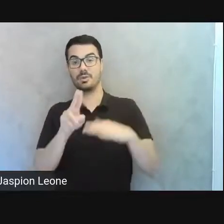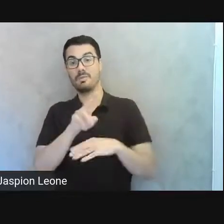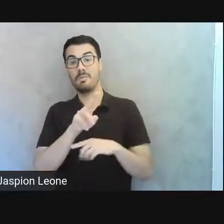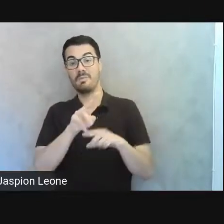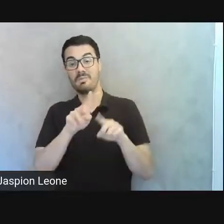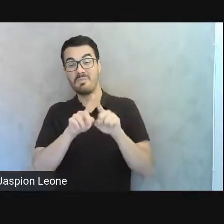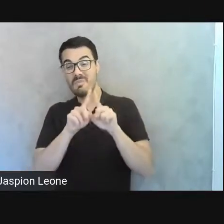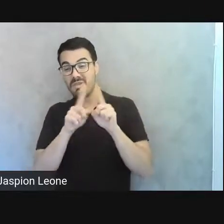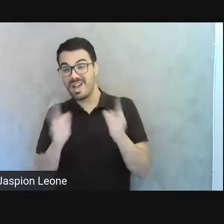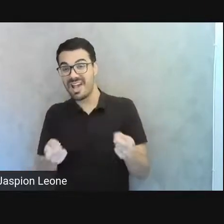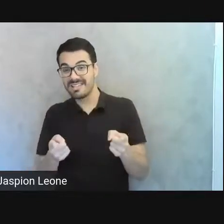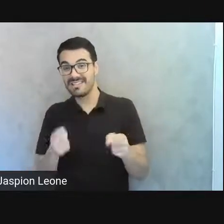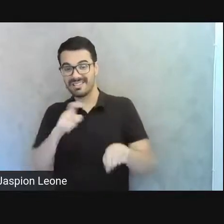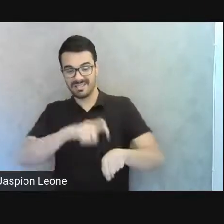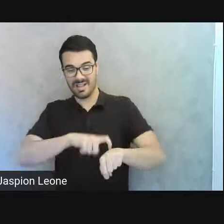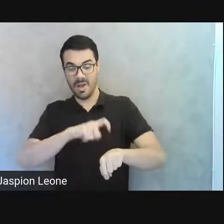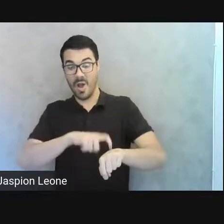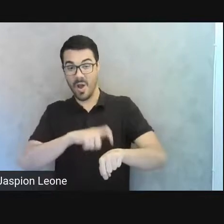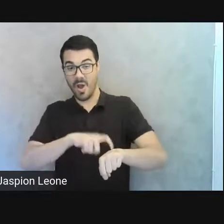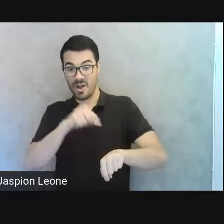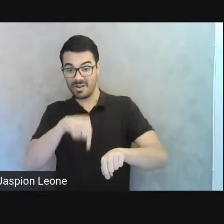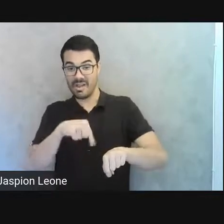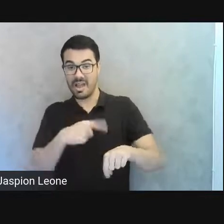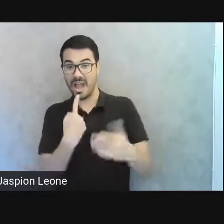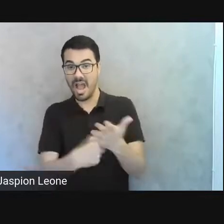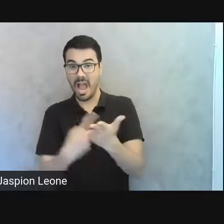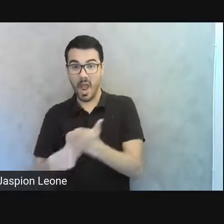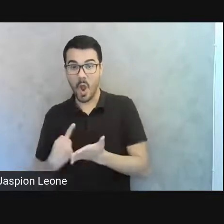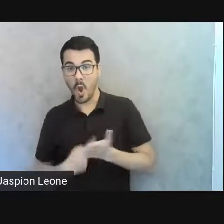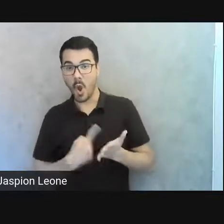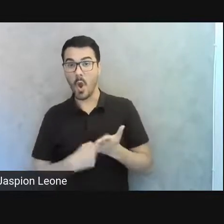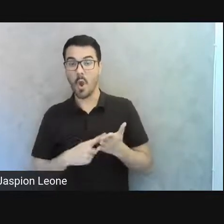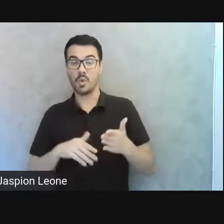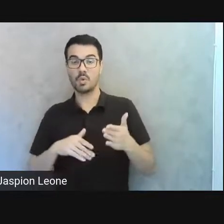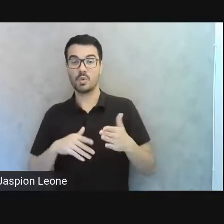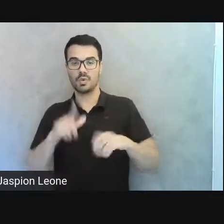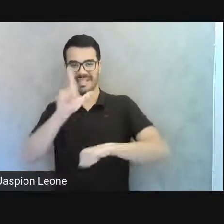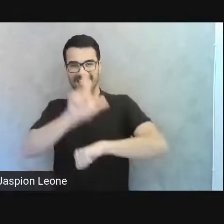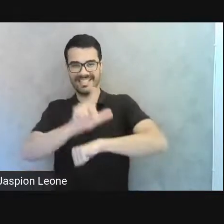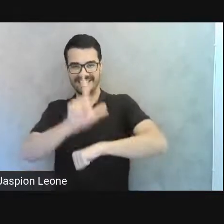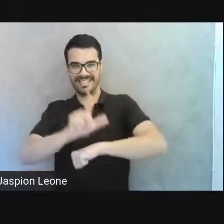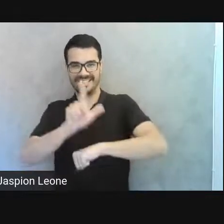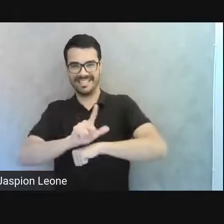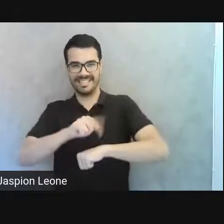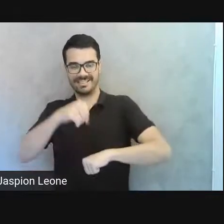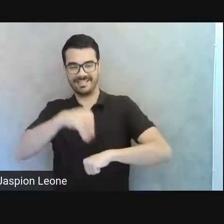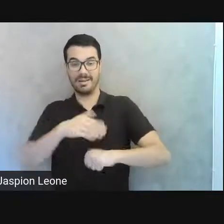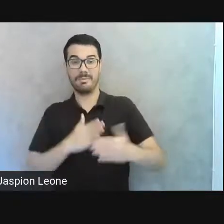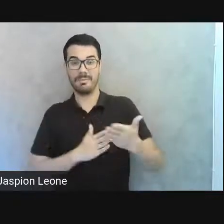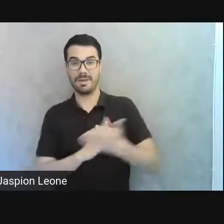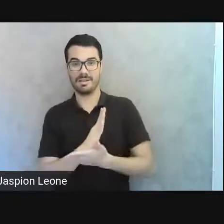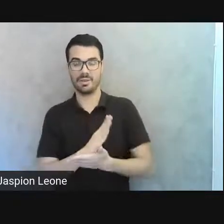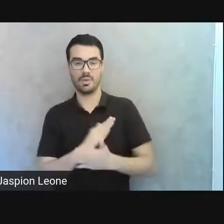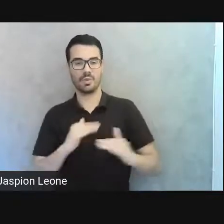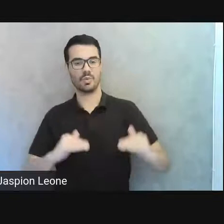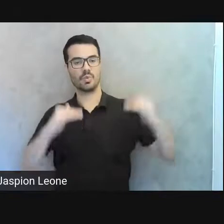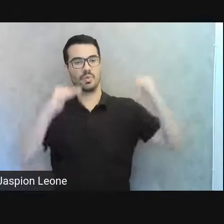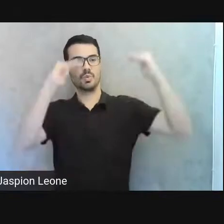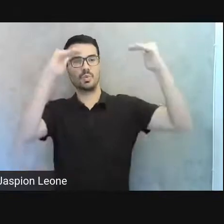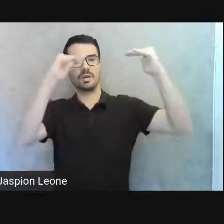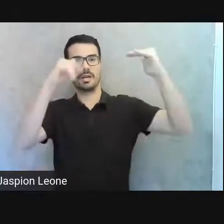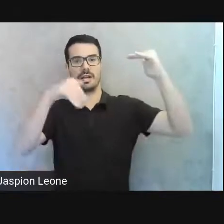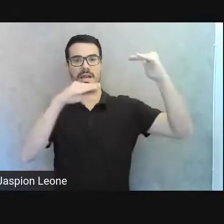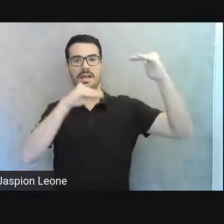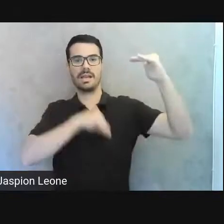H, em plenário, um acordo de lideranças aprovou o teto que era proporcional à renda do